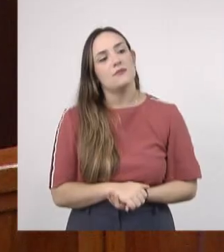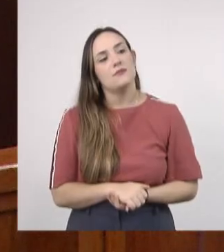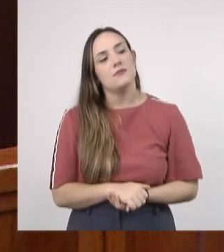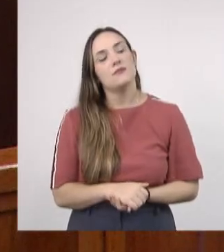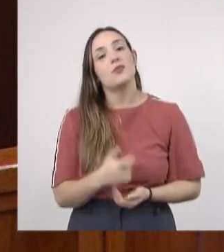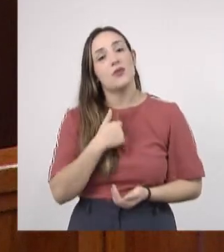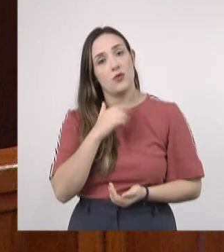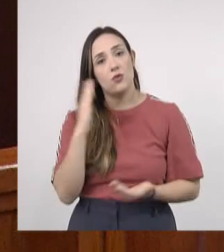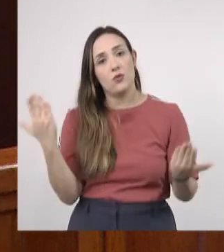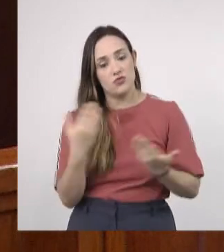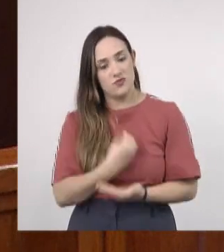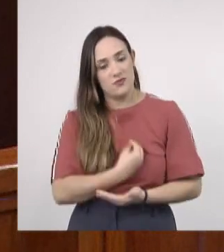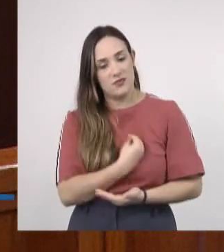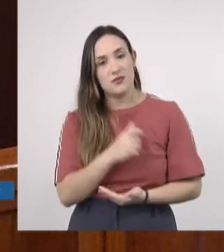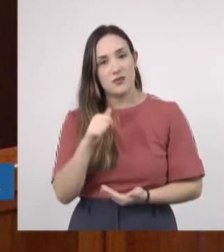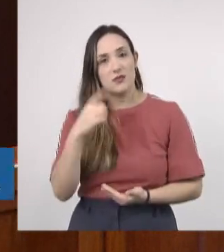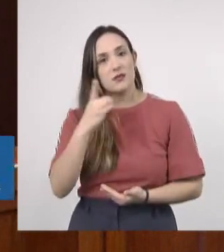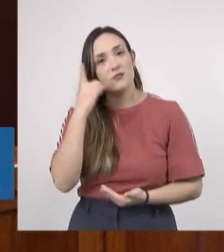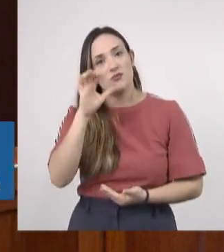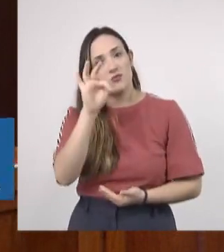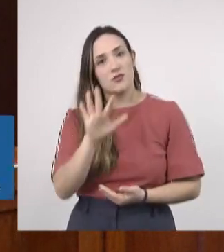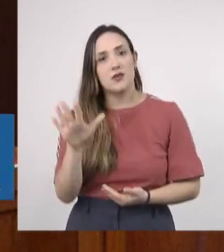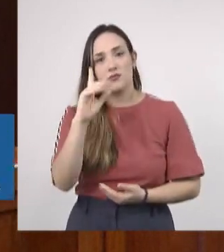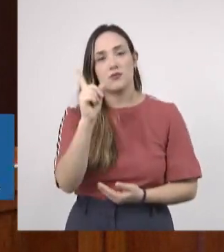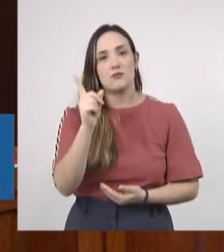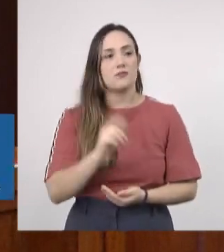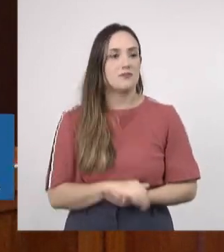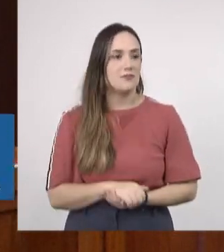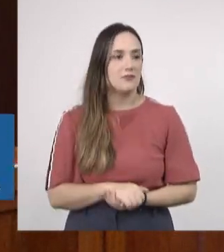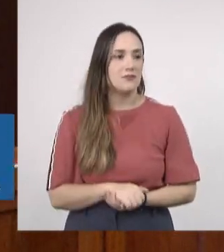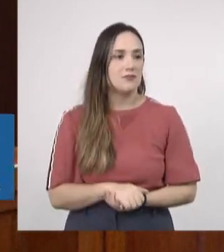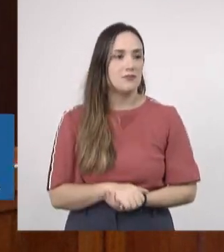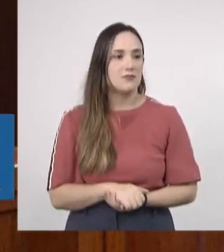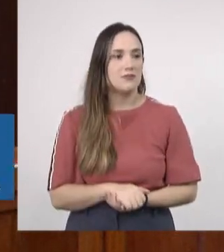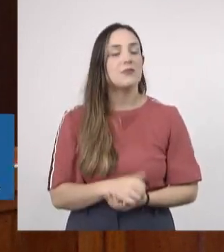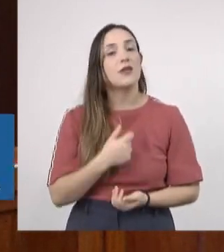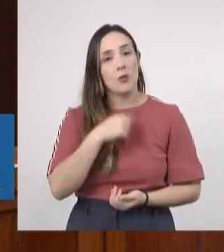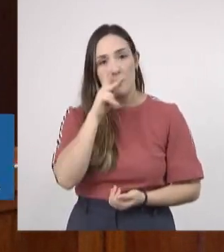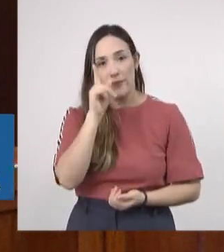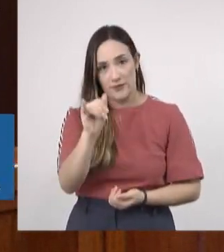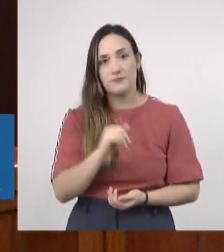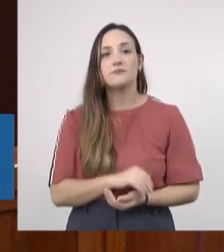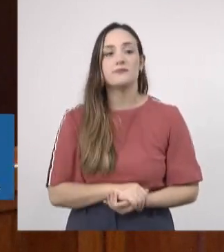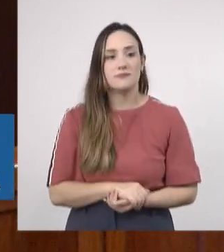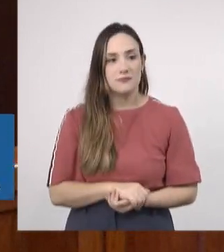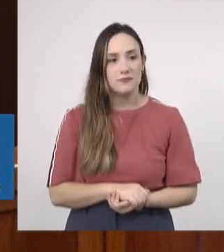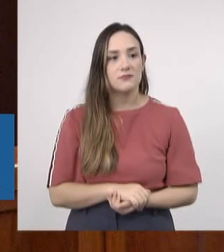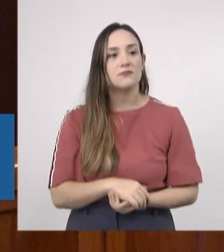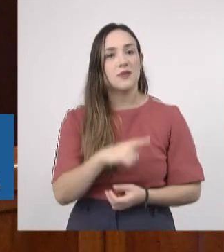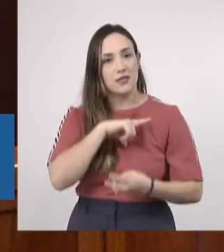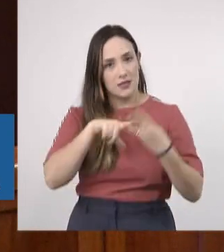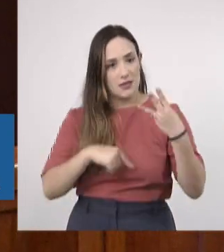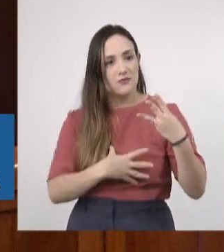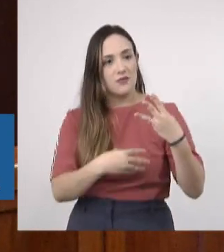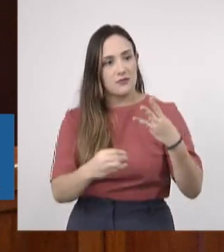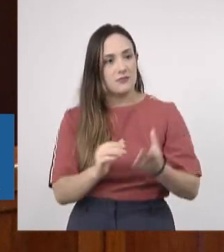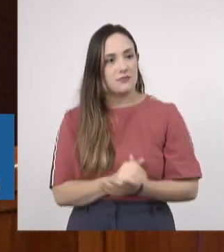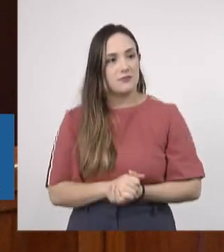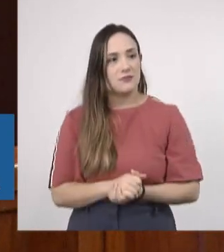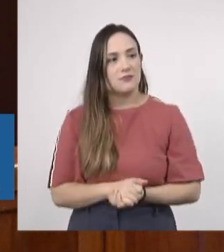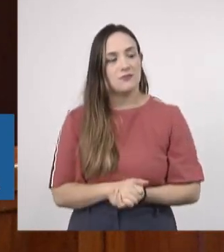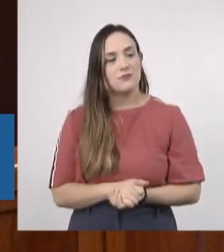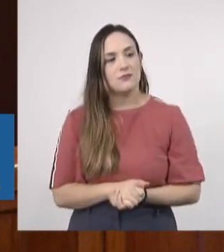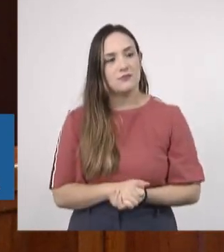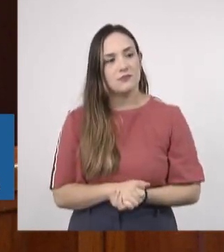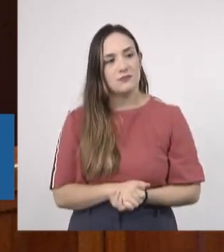Hoje eu estou aqui não só como deputado federal, mas como pai que sou de 3 filhos.